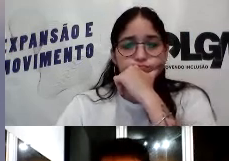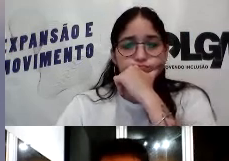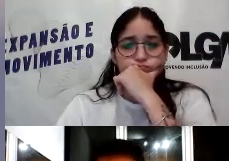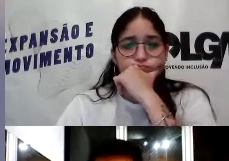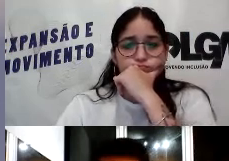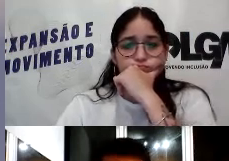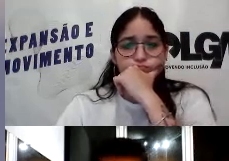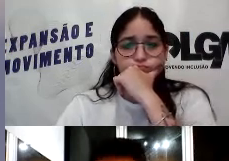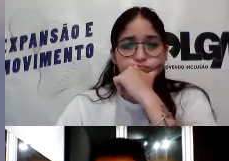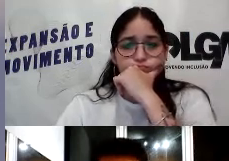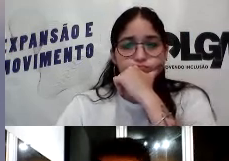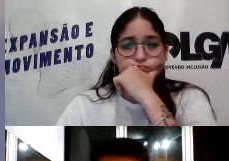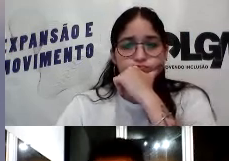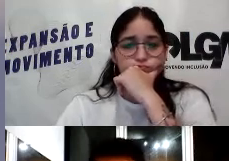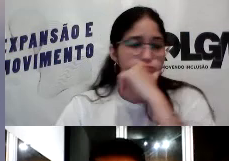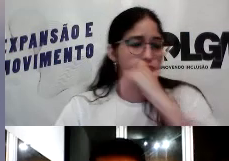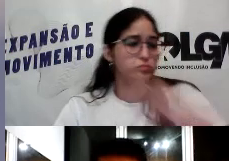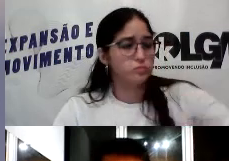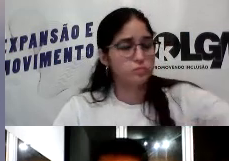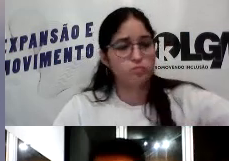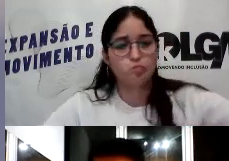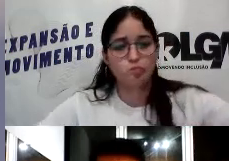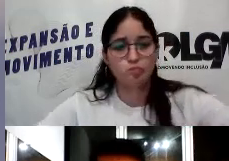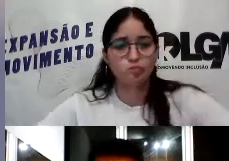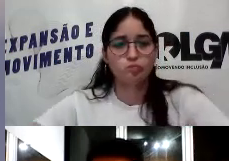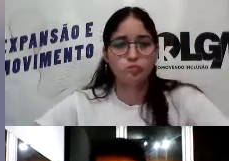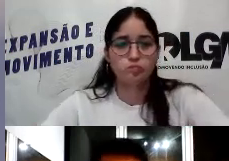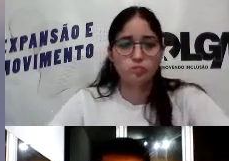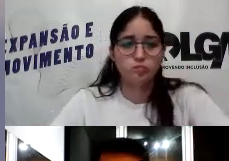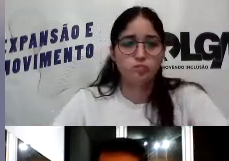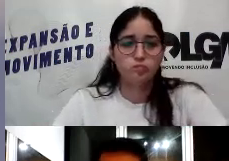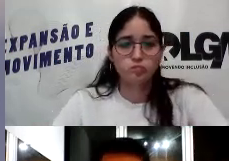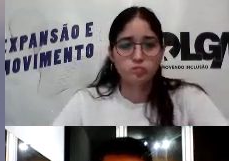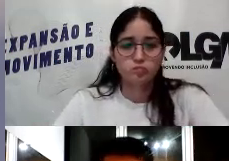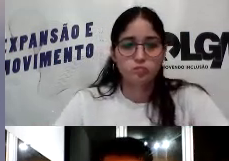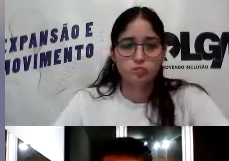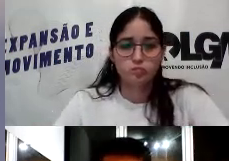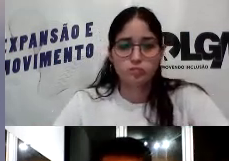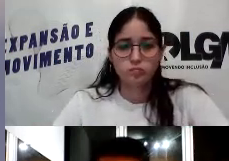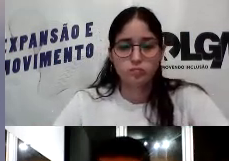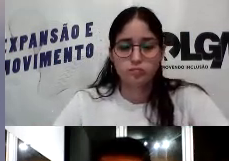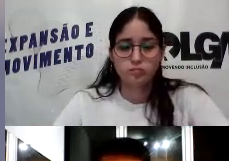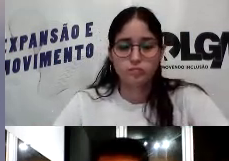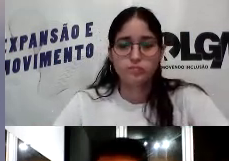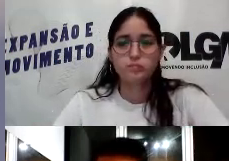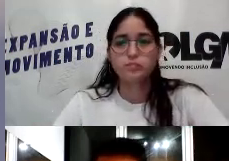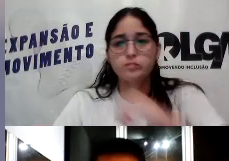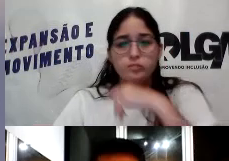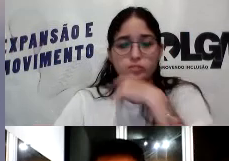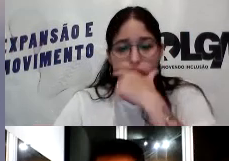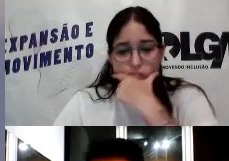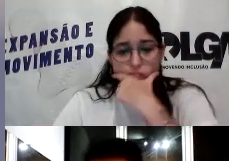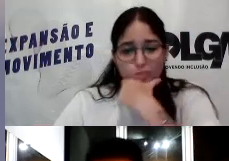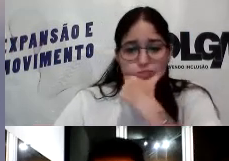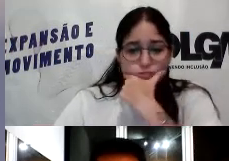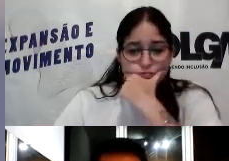ela? Rodolfo, enfim, ele estava preocupado, em choque, ele não sabia muito bem as reações frente àquilo.